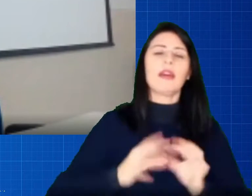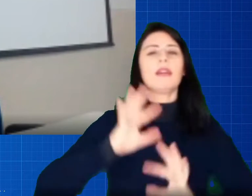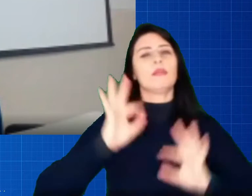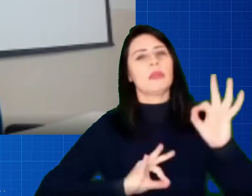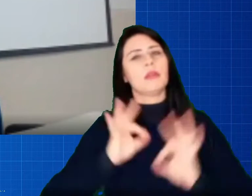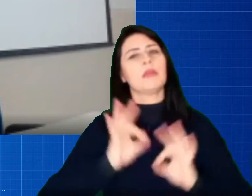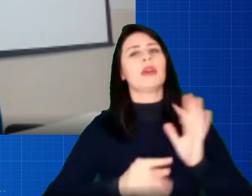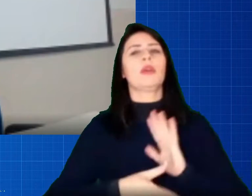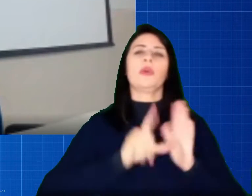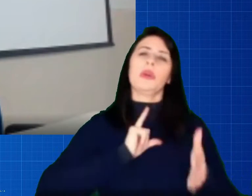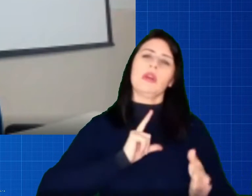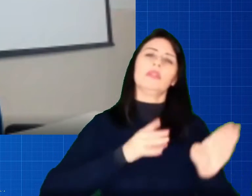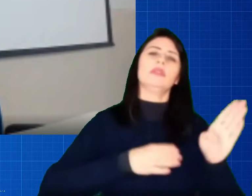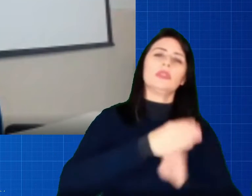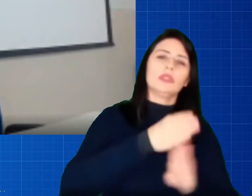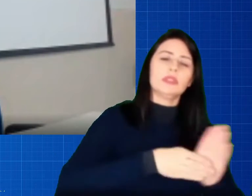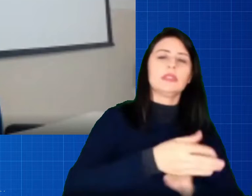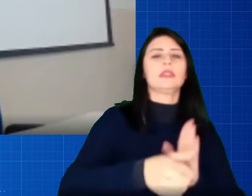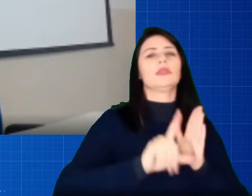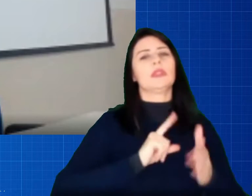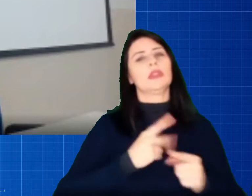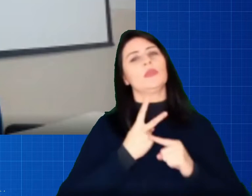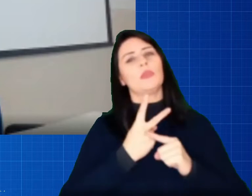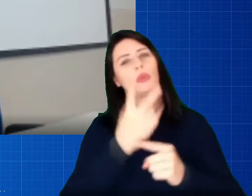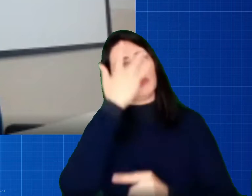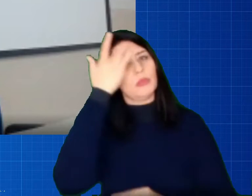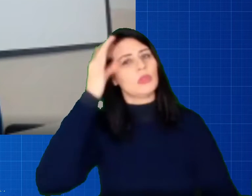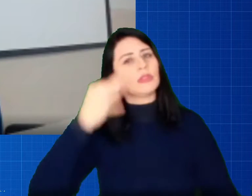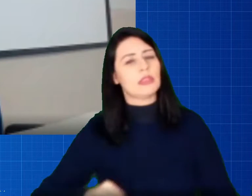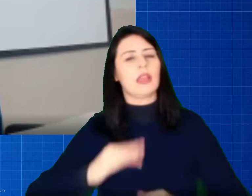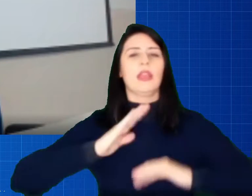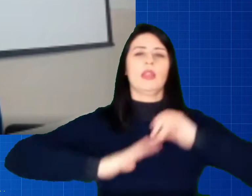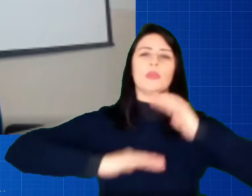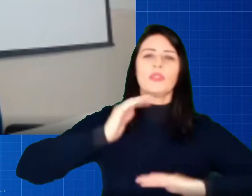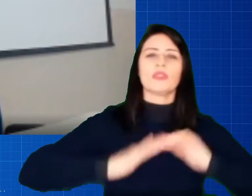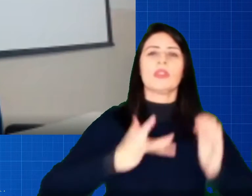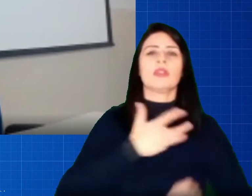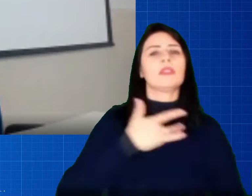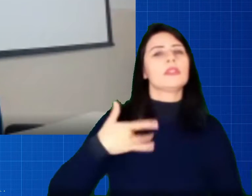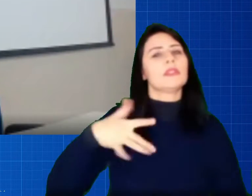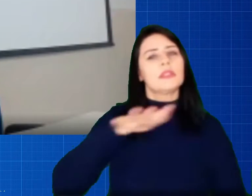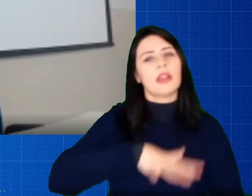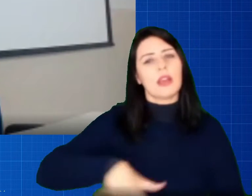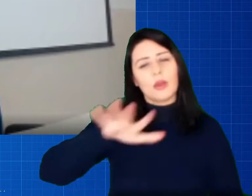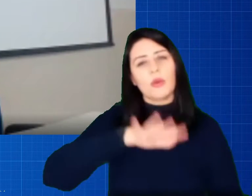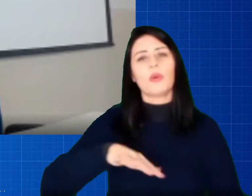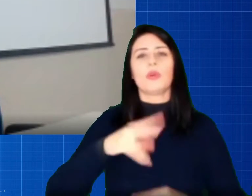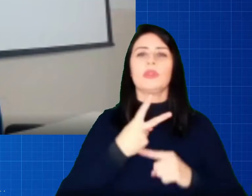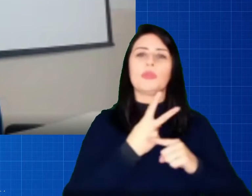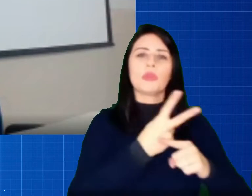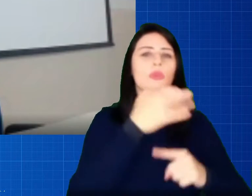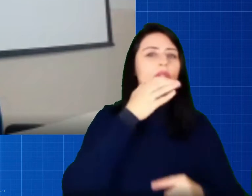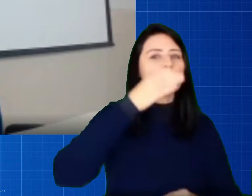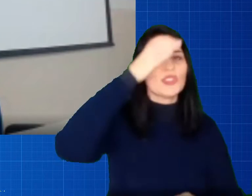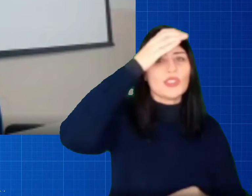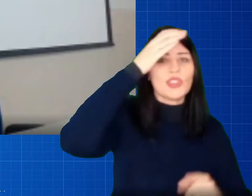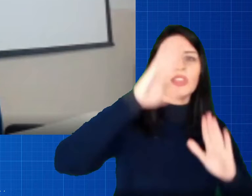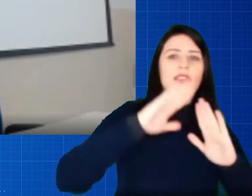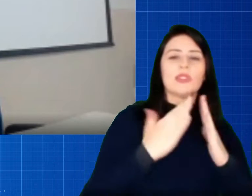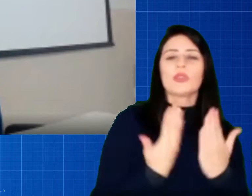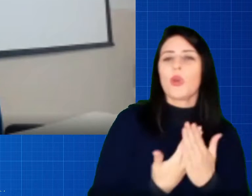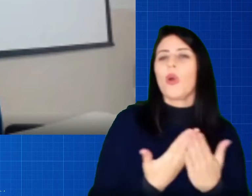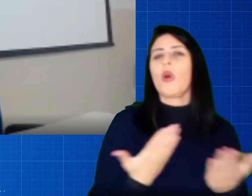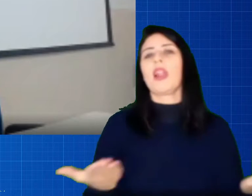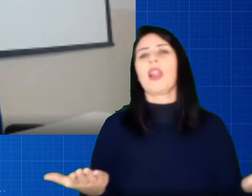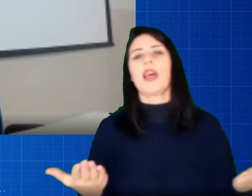muito preparo, com muita orientação. Procure as pessoas certas, procure o profissional de saúde mesmo, procure a tia da escola